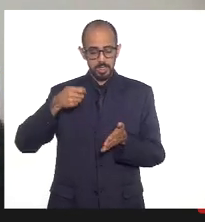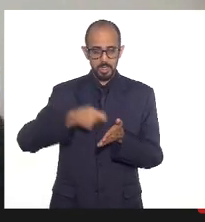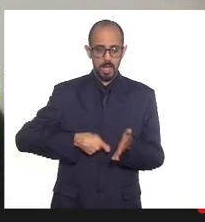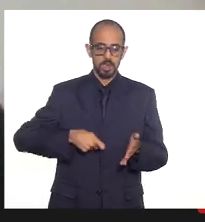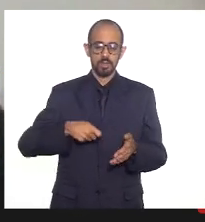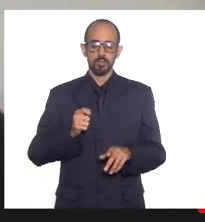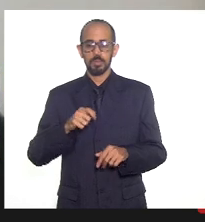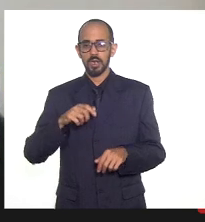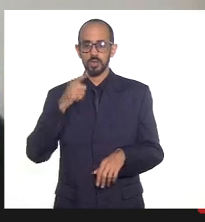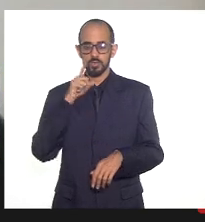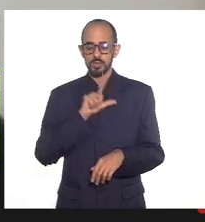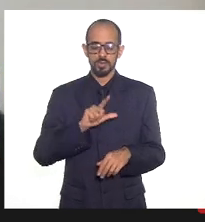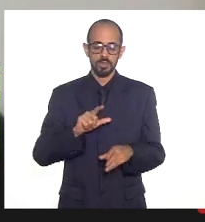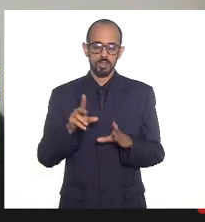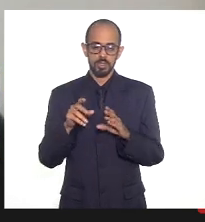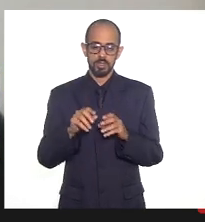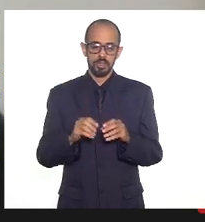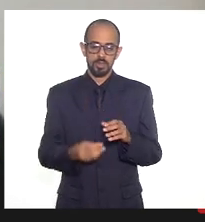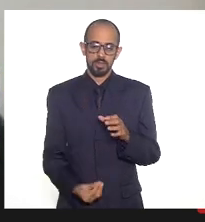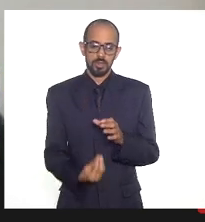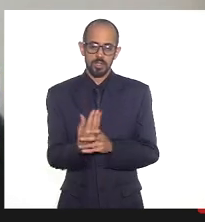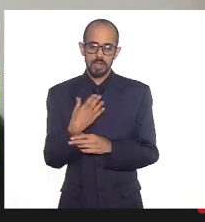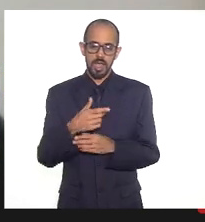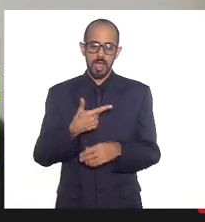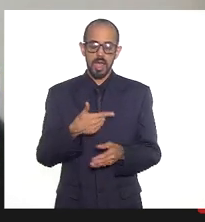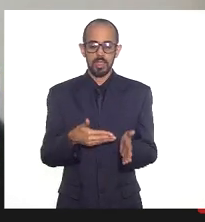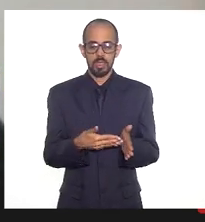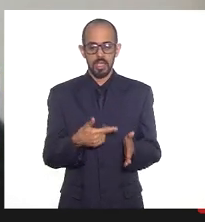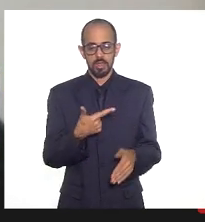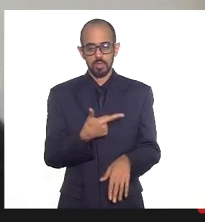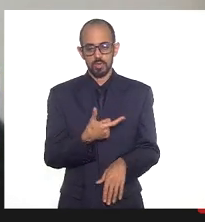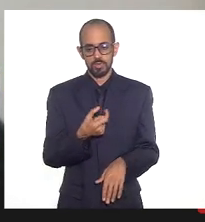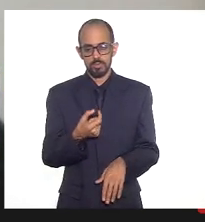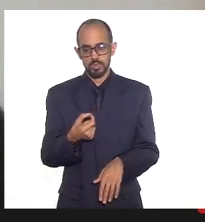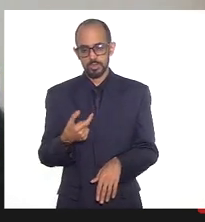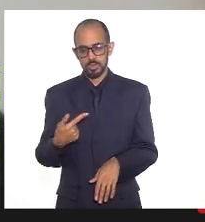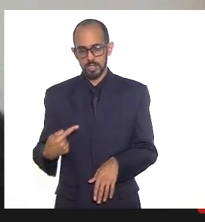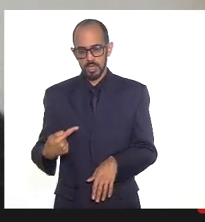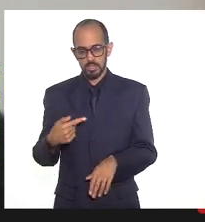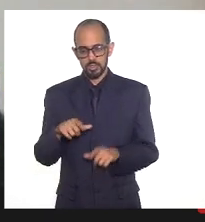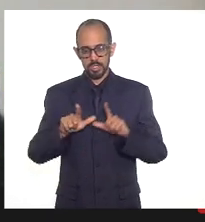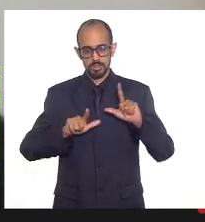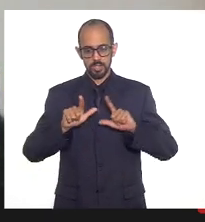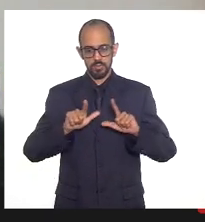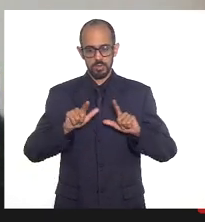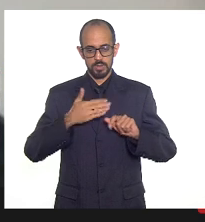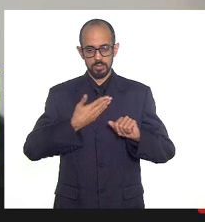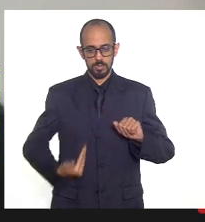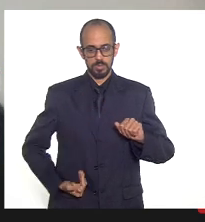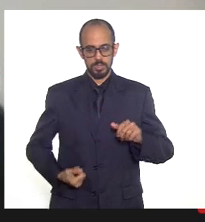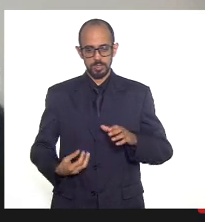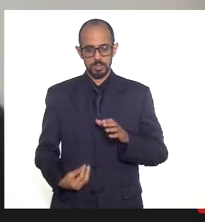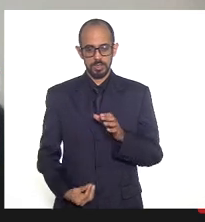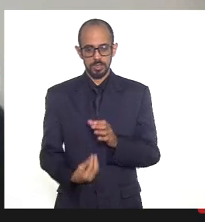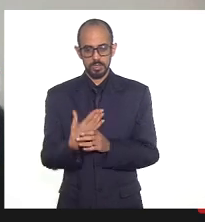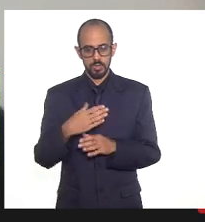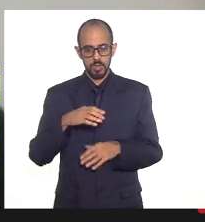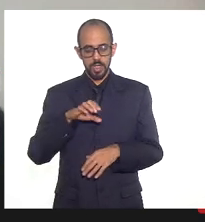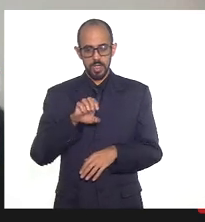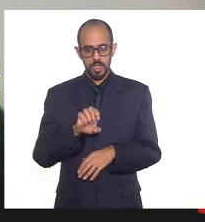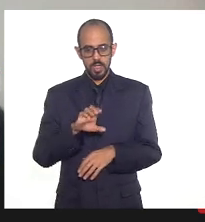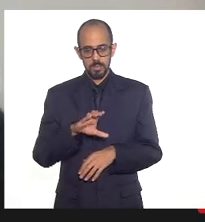implementar até chegar em 2007 com o Fórum de TVs Públicas, que levou à criação da EBC, né, da